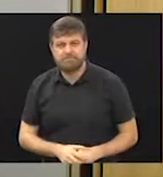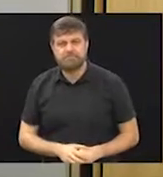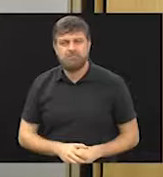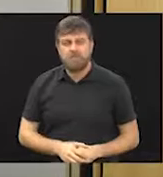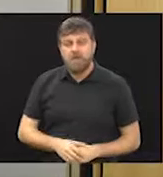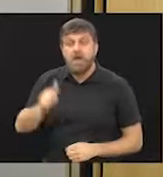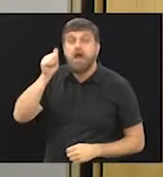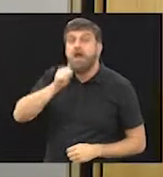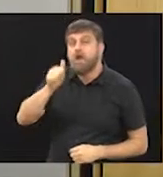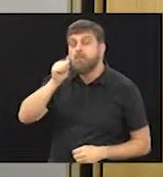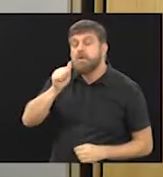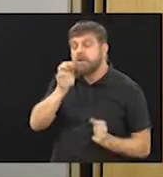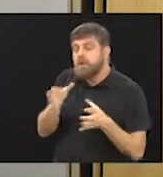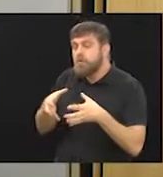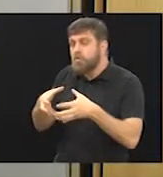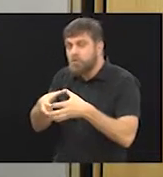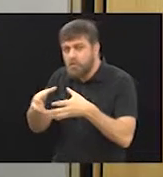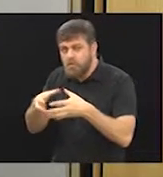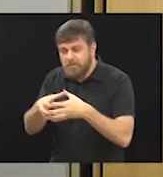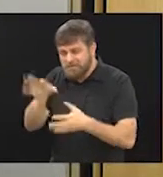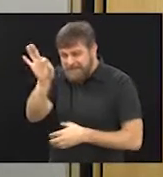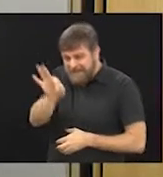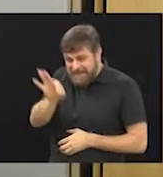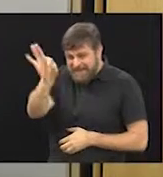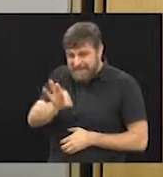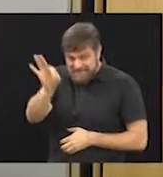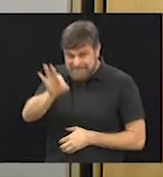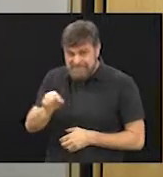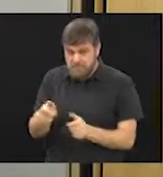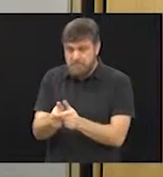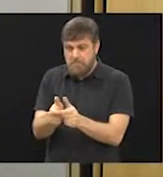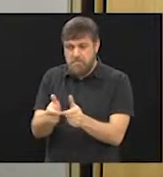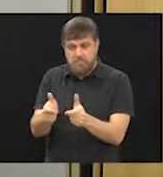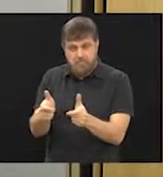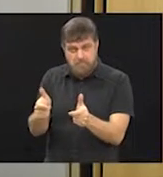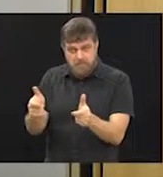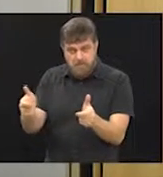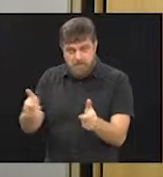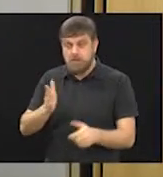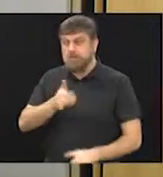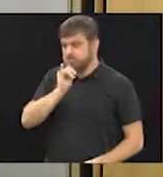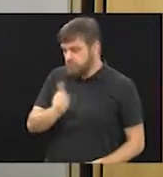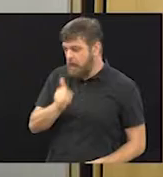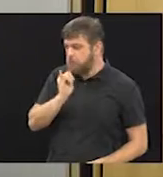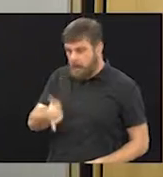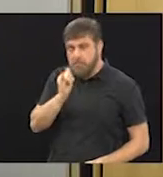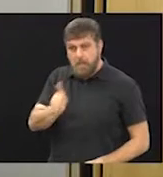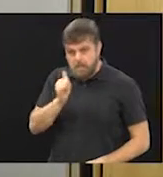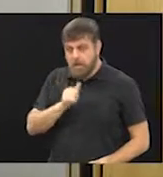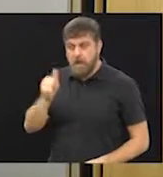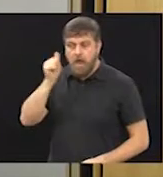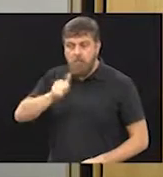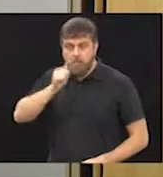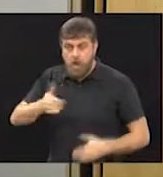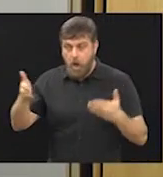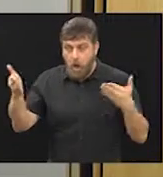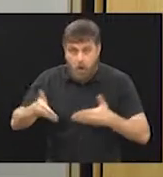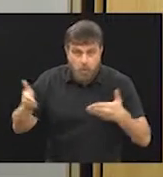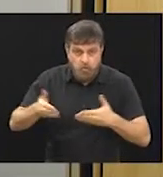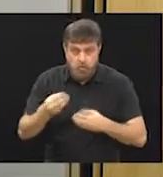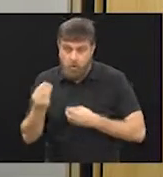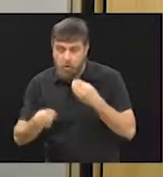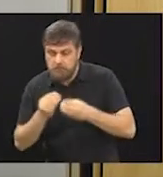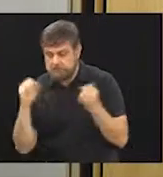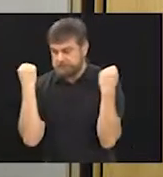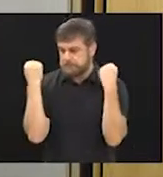das mulheres, o índice vem aumentando. Como eu tinha dito anteriormente, a mulher hoje diminui sua capacidade